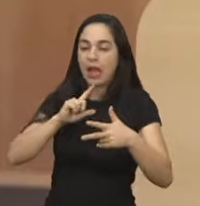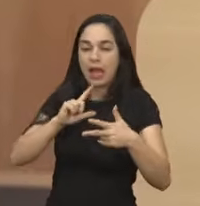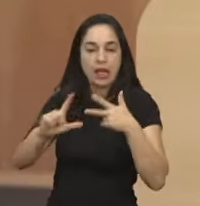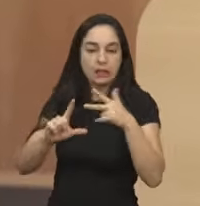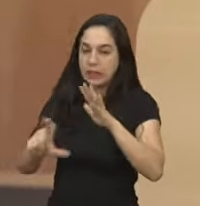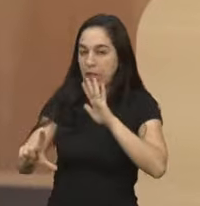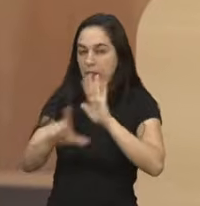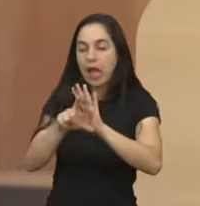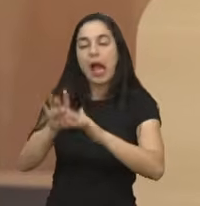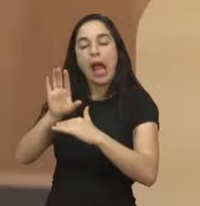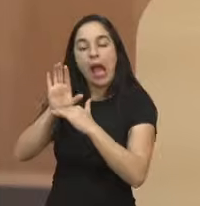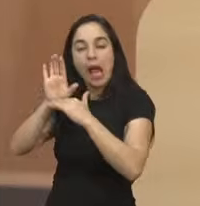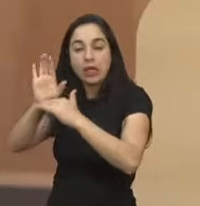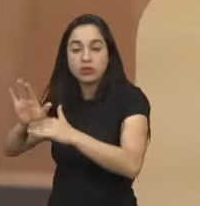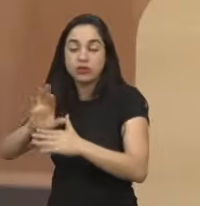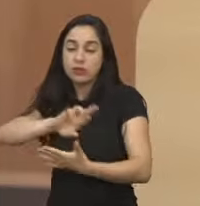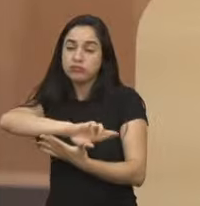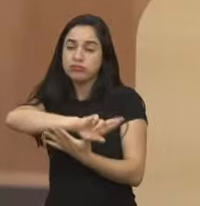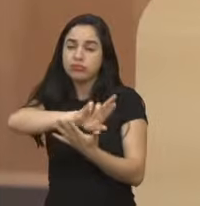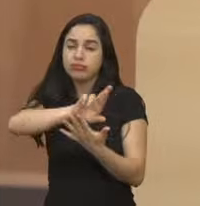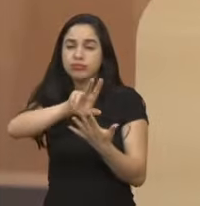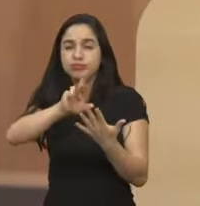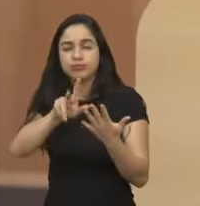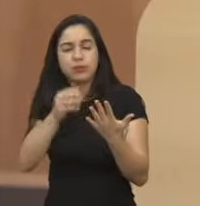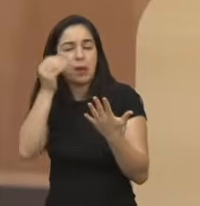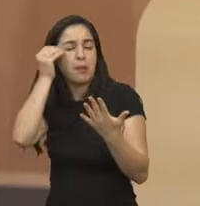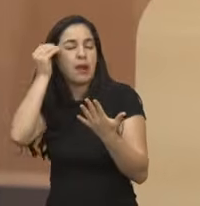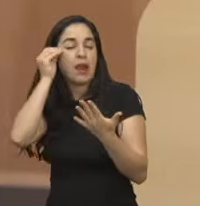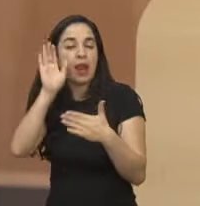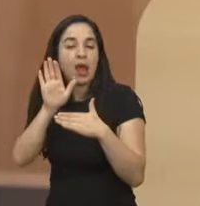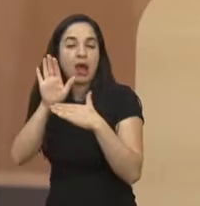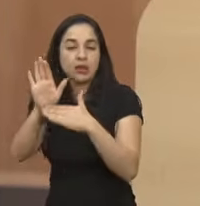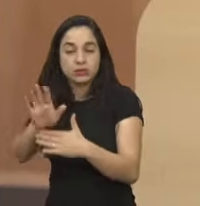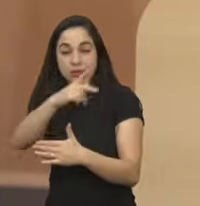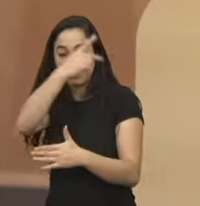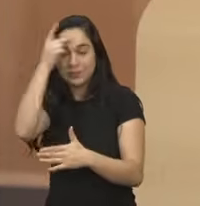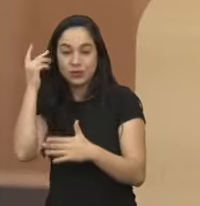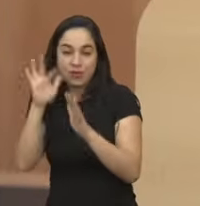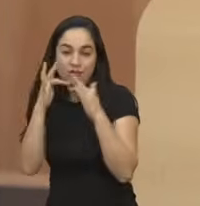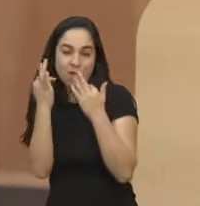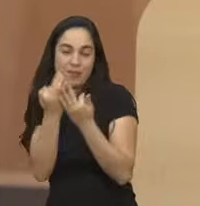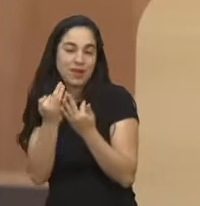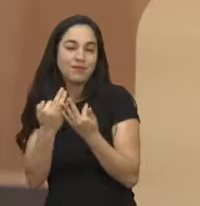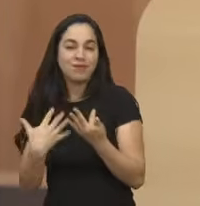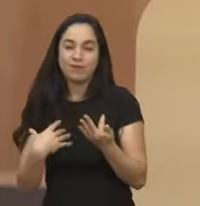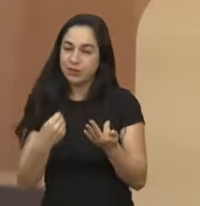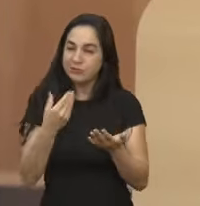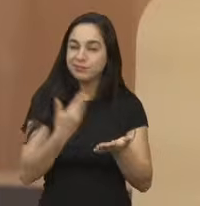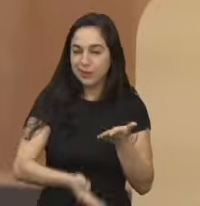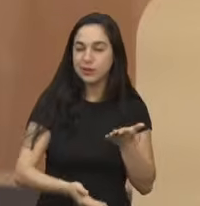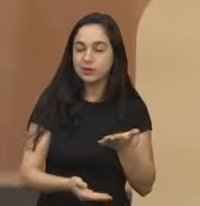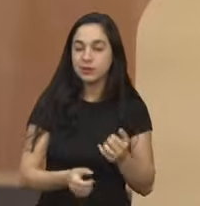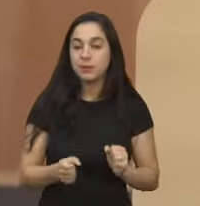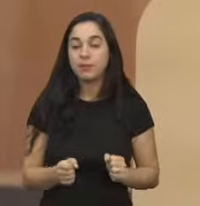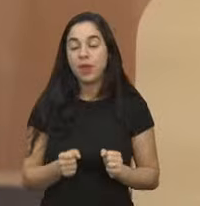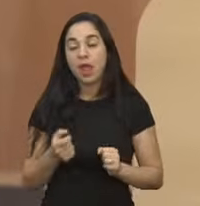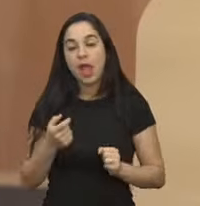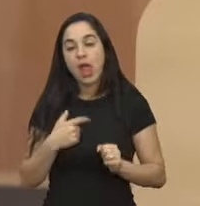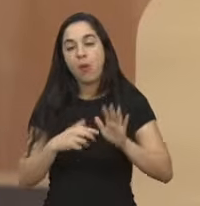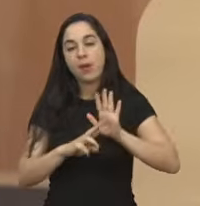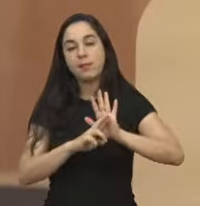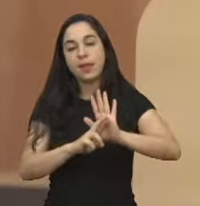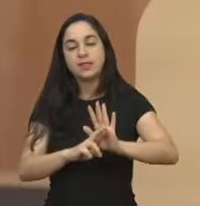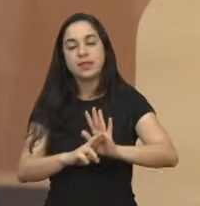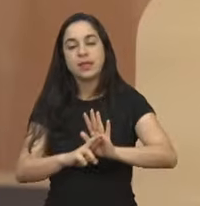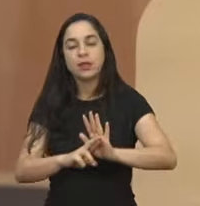de maneiras, né, para ajudar esses casais. Eu venho aqui representar a Casa Mãe, que é